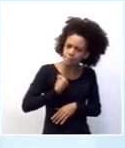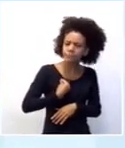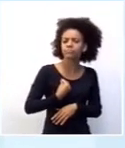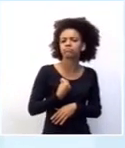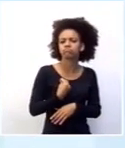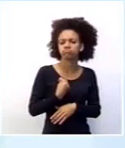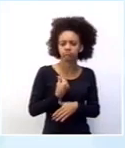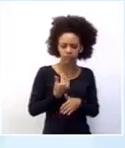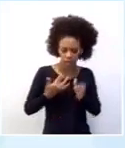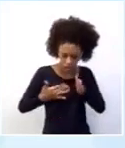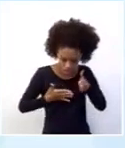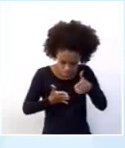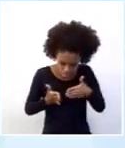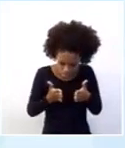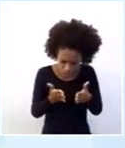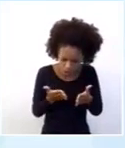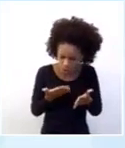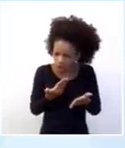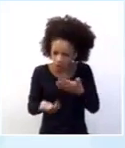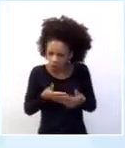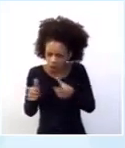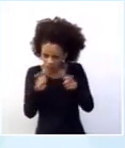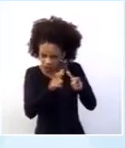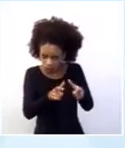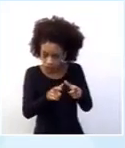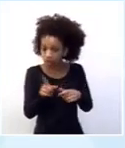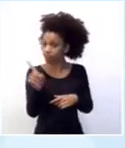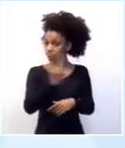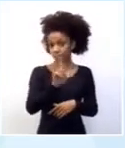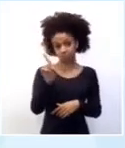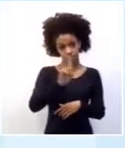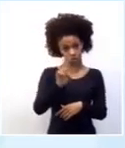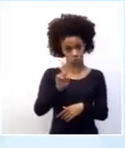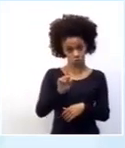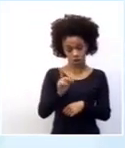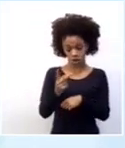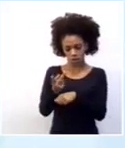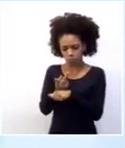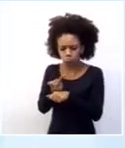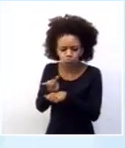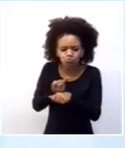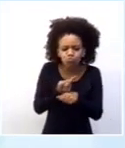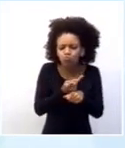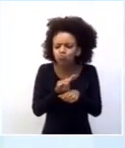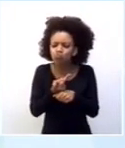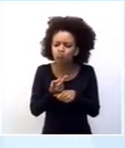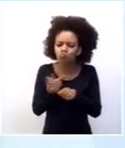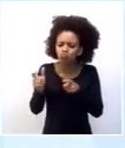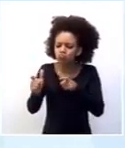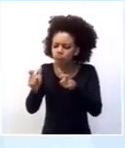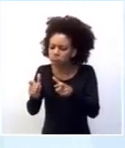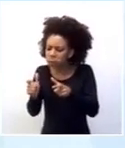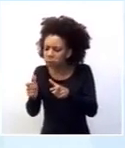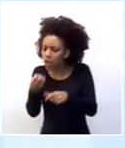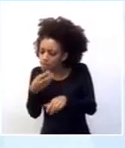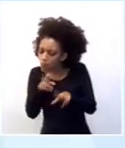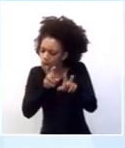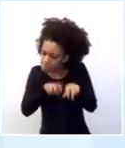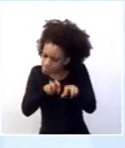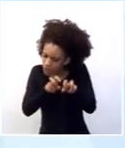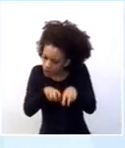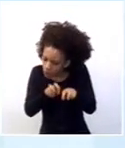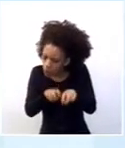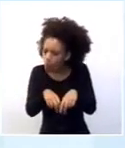do Nilo. Qualquer lugar? Não. Eles vão procurar normalmente regiões que sejam mais propícias para a agricultura, que sejam de